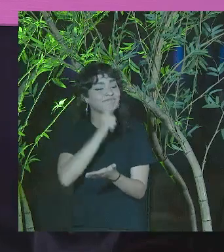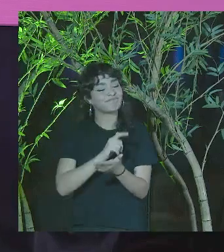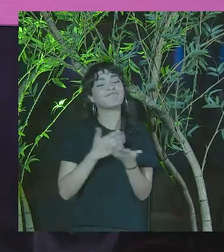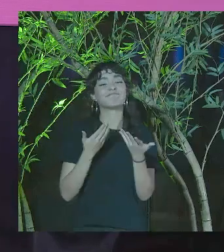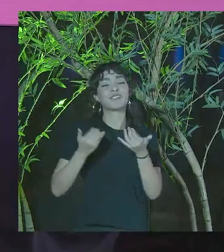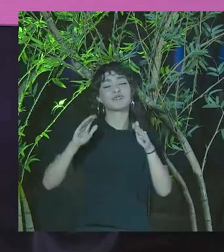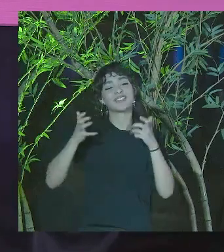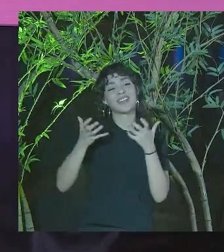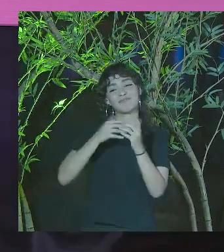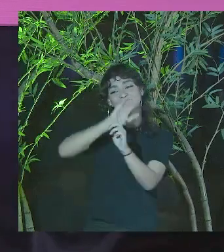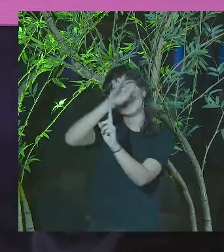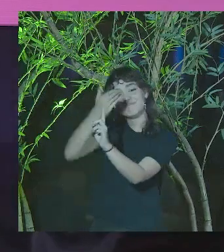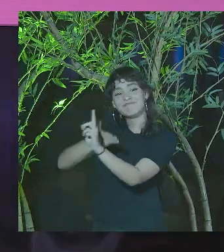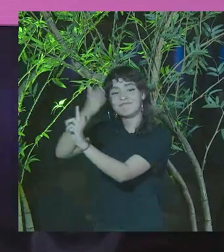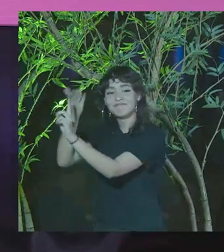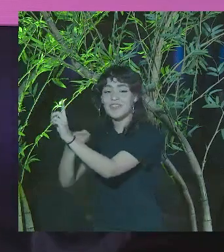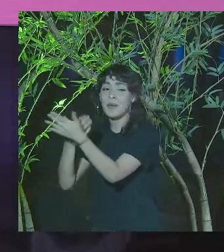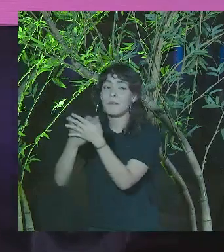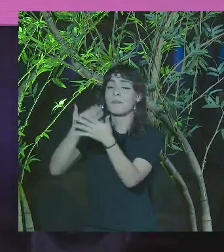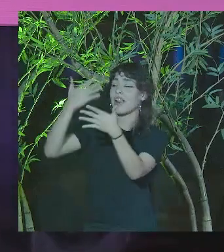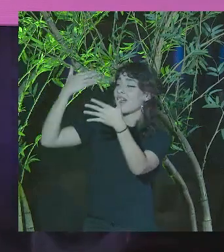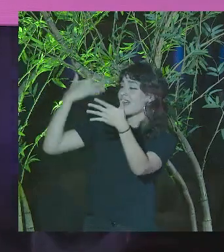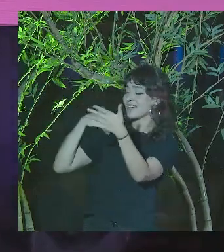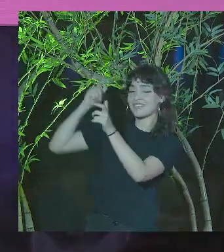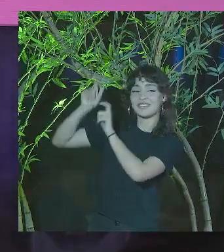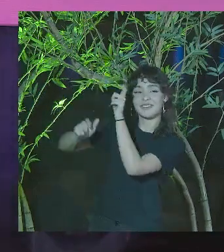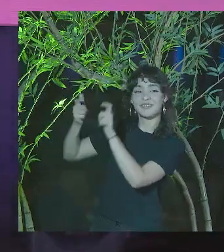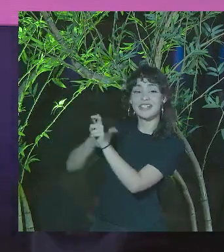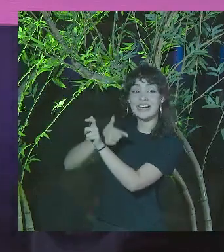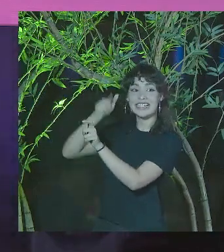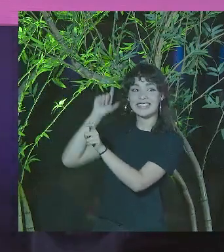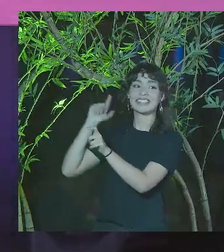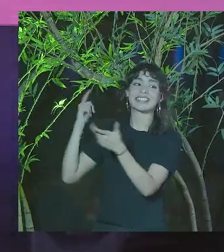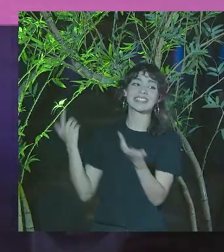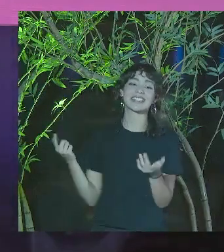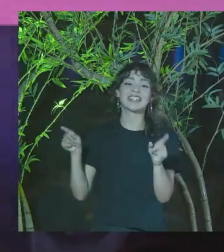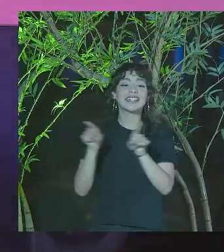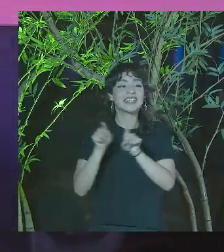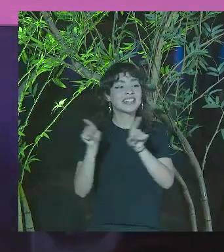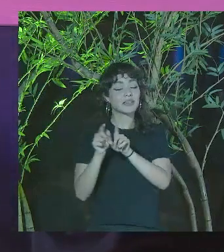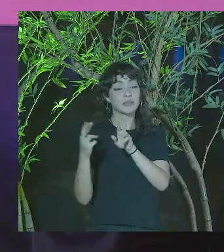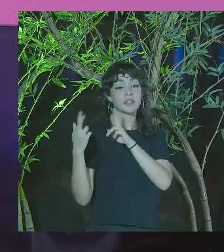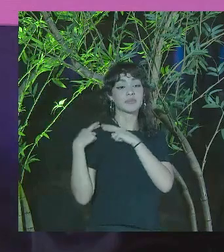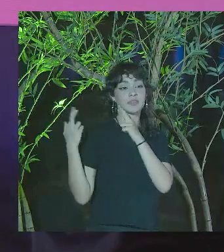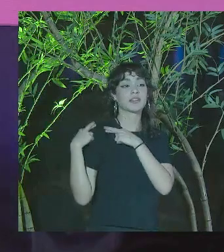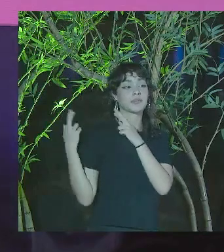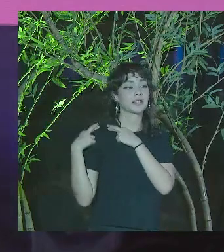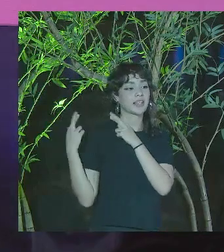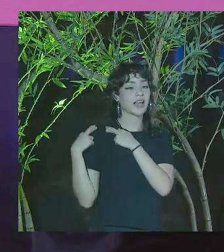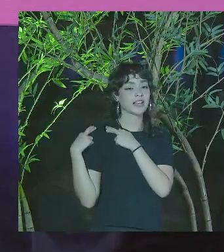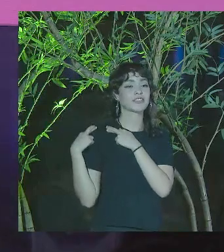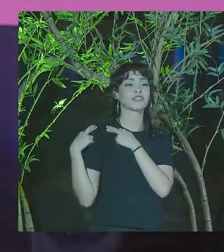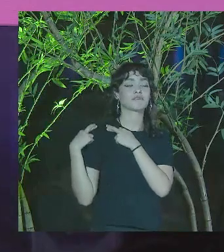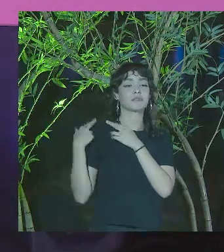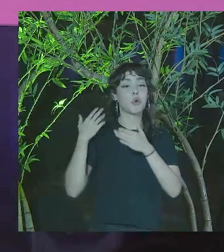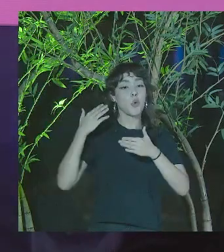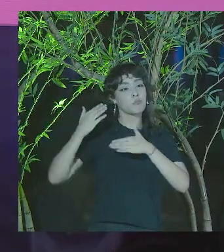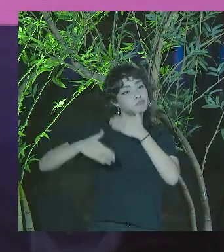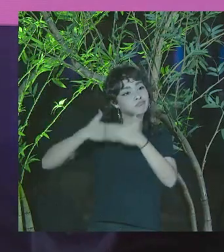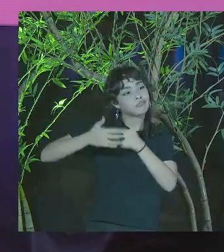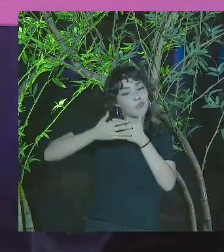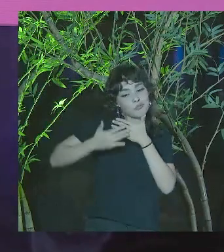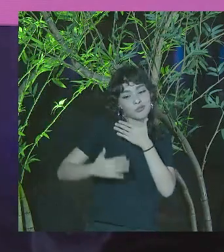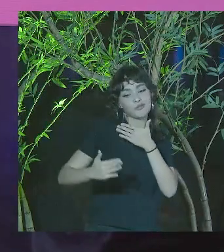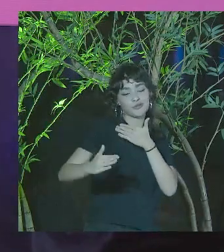as pessoas que vieram antes de mim para construir esse espaço, mas também numa responsabilidade que a gente tem de continuar construindo espaços